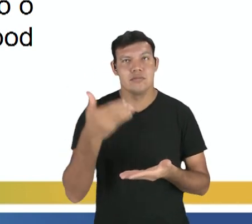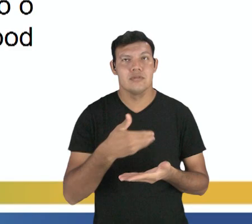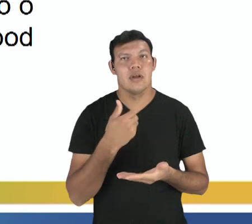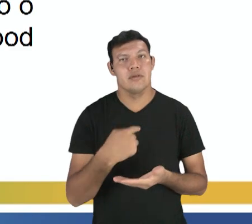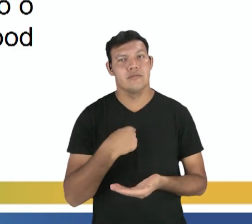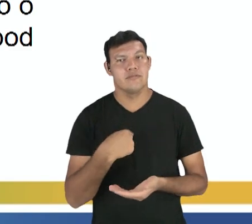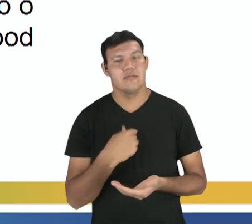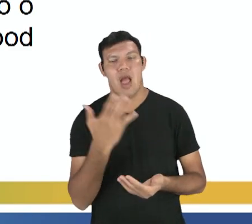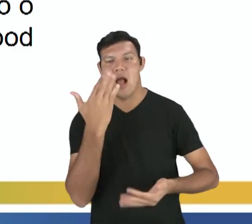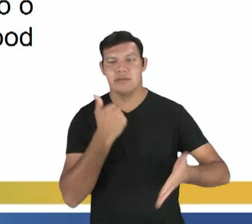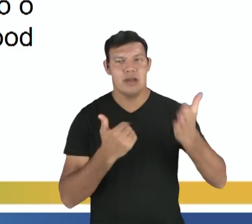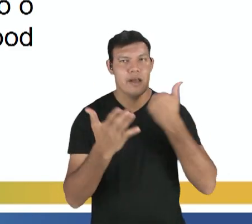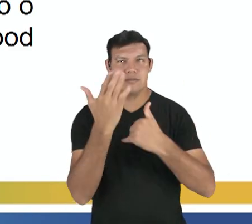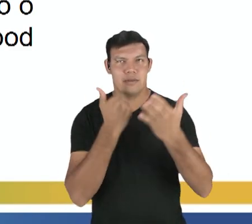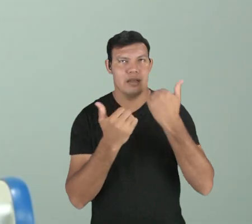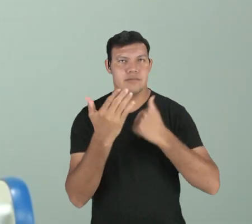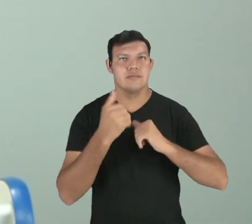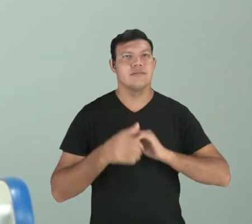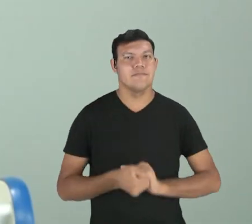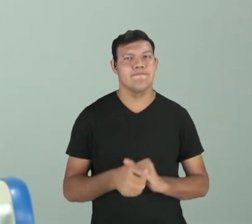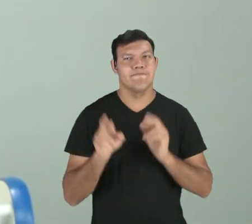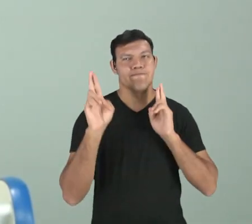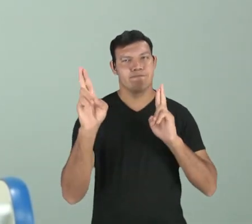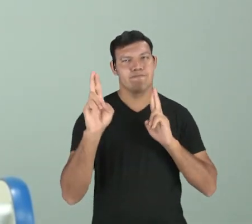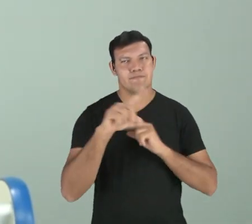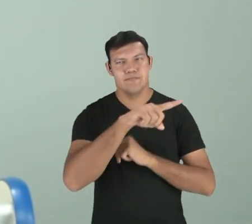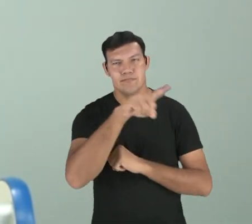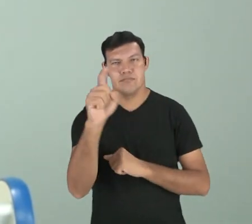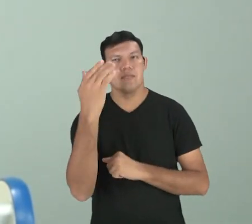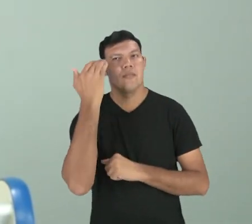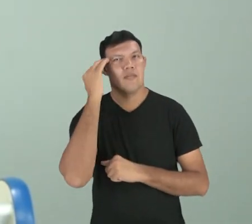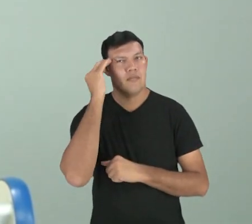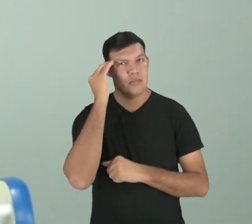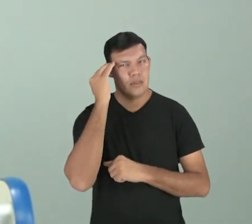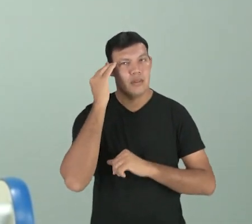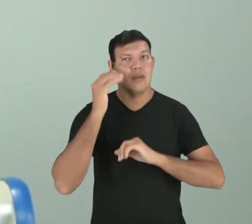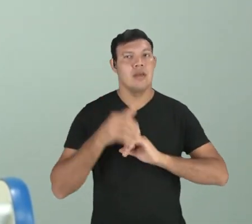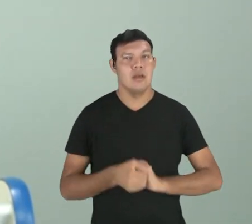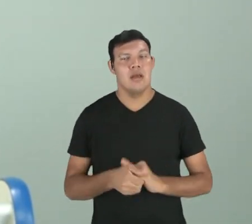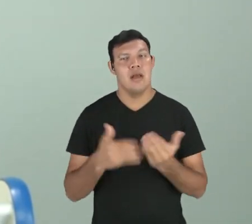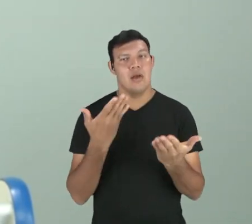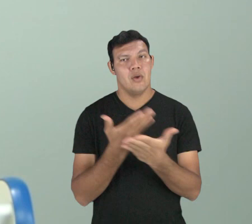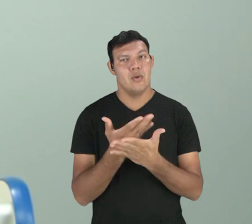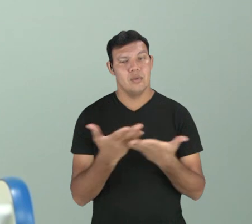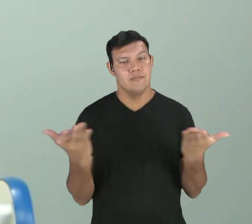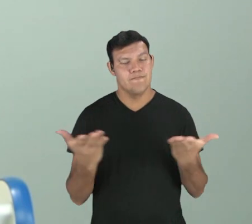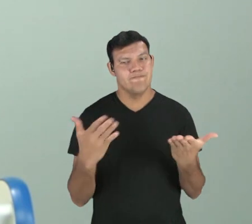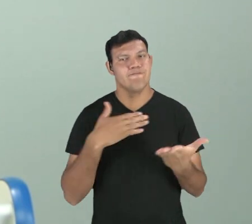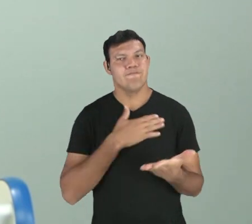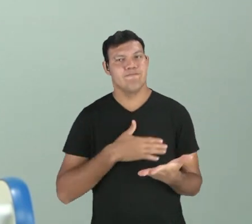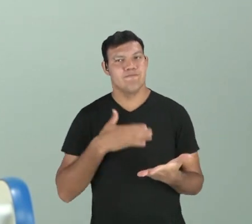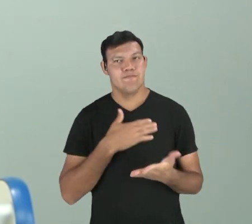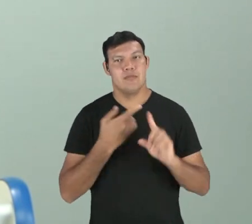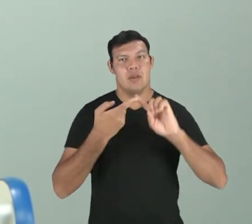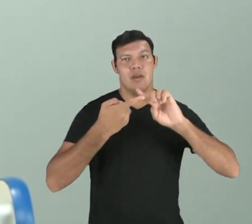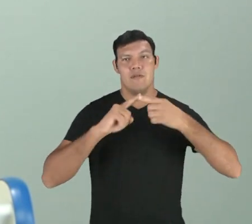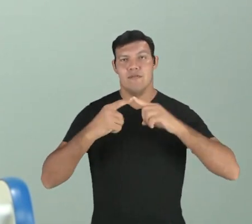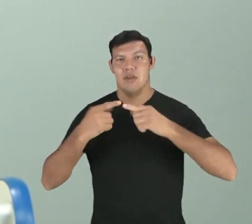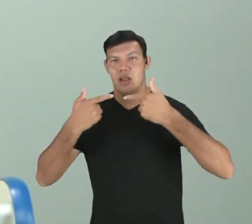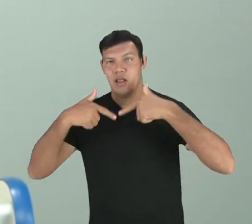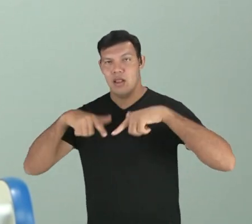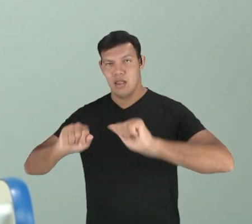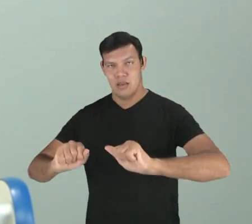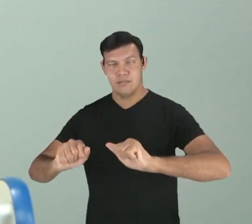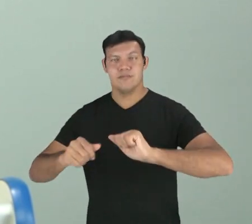eu trouxe em língua inglesa. Espero que vocês tenham entendido a nossa aula e gostado sobre figuras de linguagem,